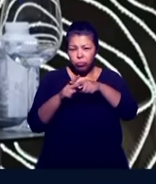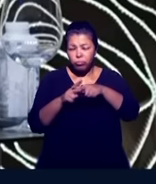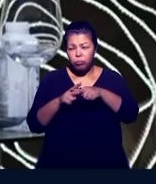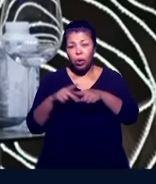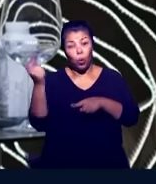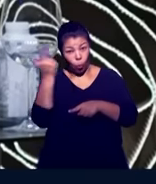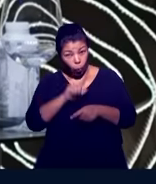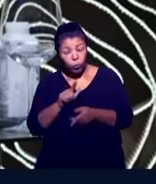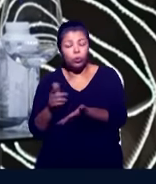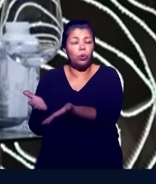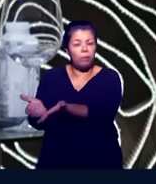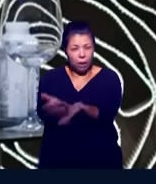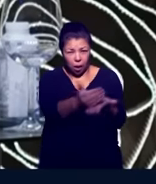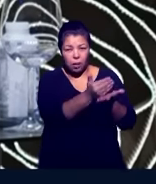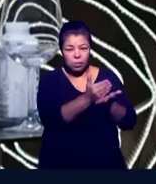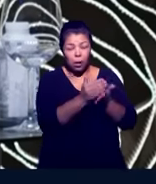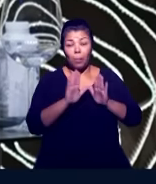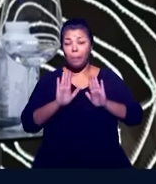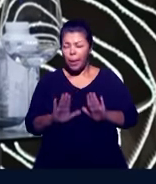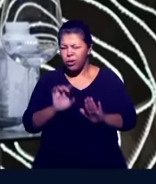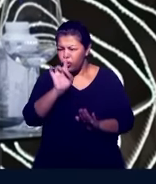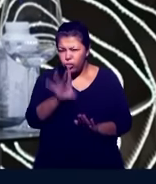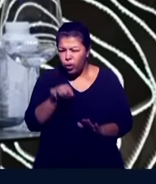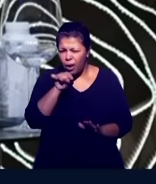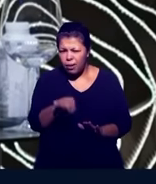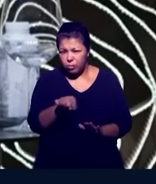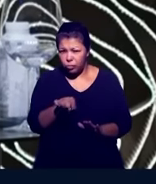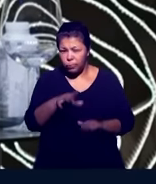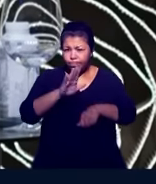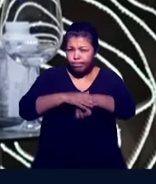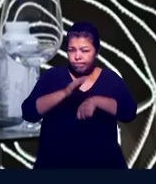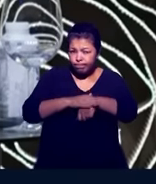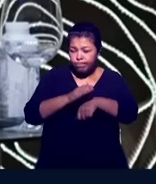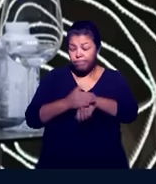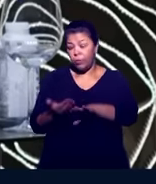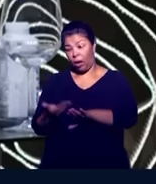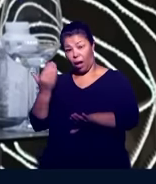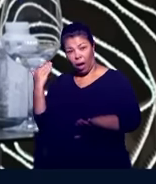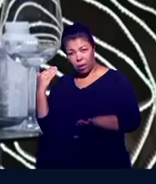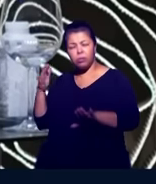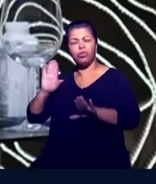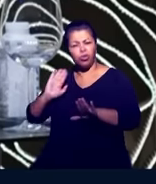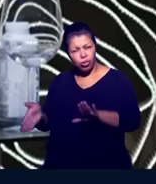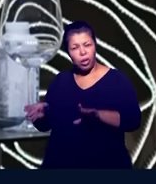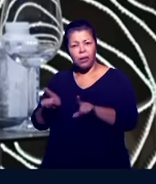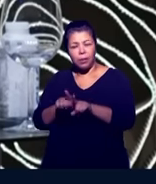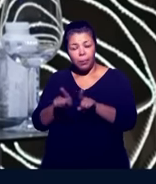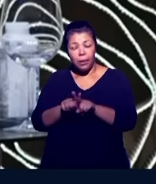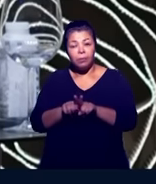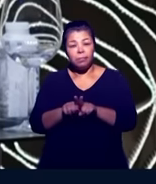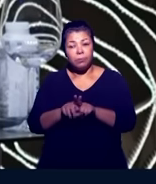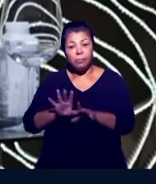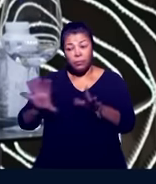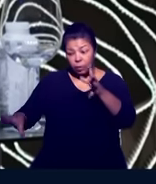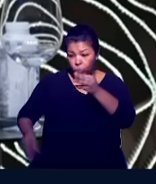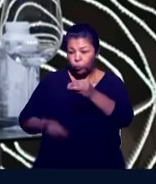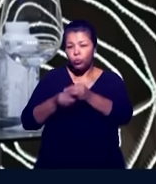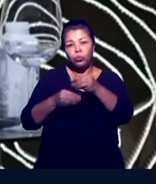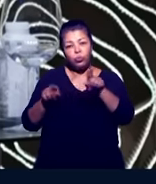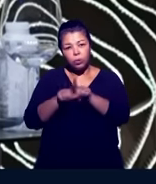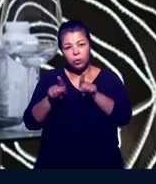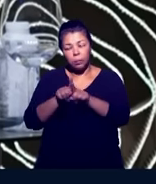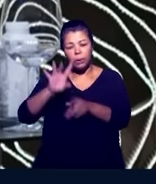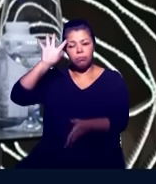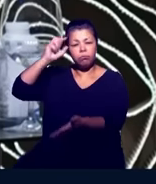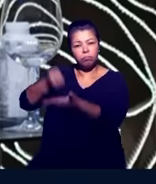a arrecadação mas não só isso não foi feito como a decisão do supremo retroagir